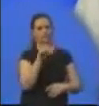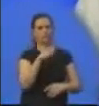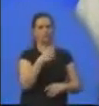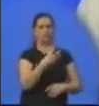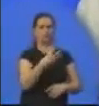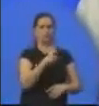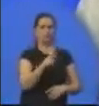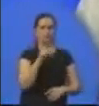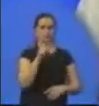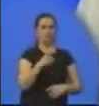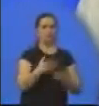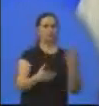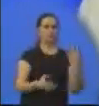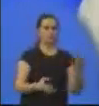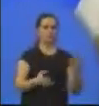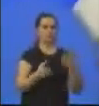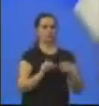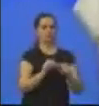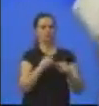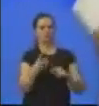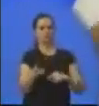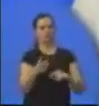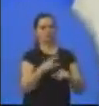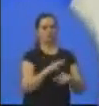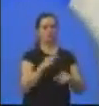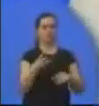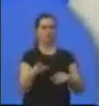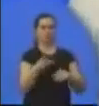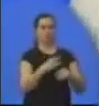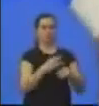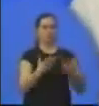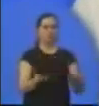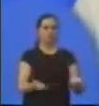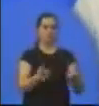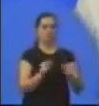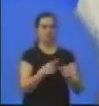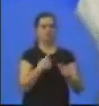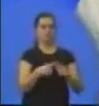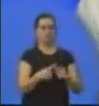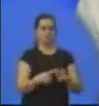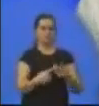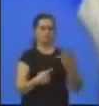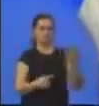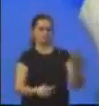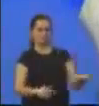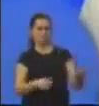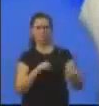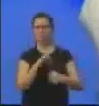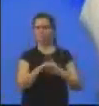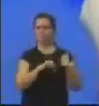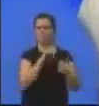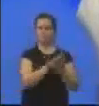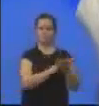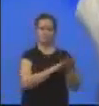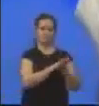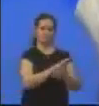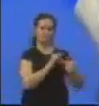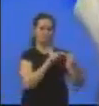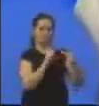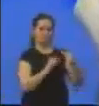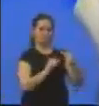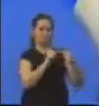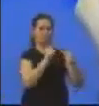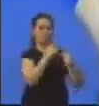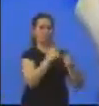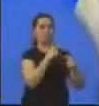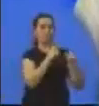4 estão me atrapalhando, porque uma hora eu multiplico por 3, outra hora eu divido. Então, é por 3, por 4 que, para não alterar a fração, o que eu faço? Multiplico